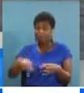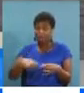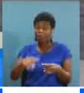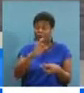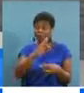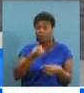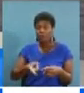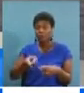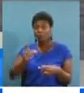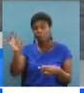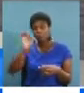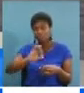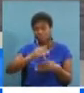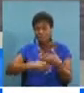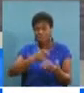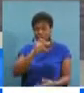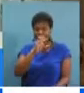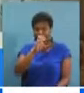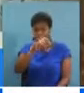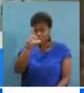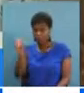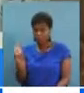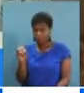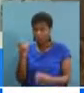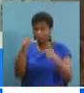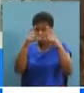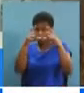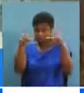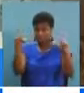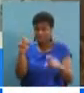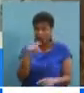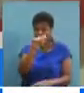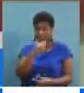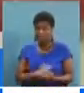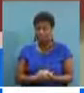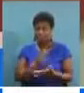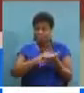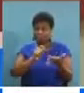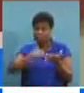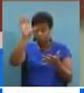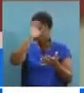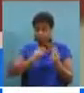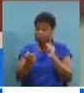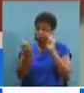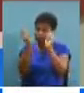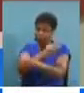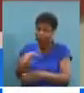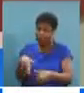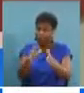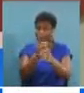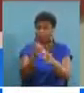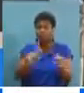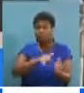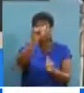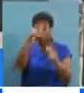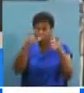49% das ações da companhia aérea. Uma assinatura que para o governo representa mudança de paradigma, pois a transportadora